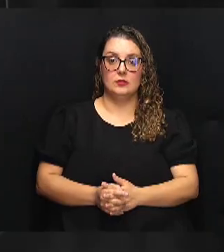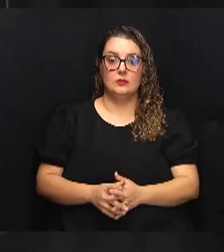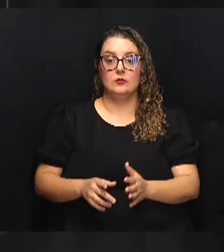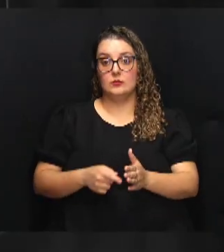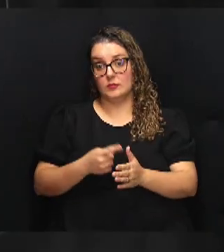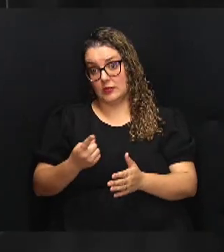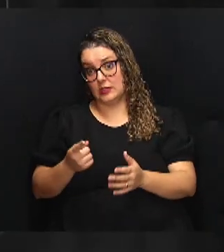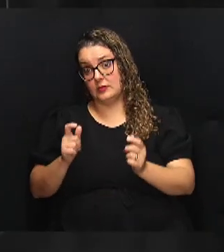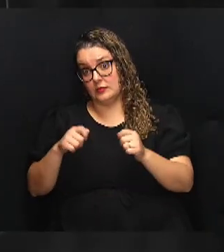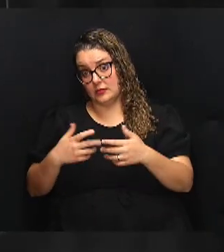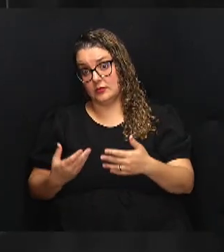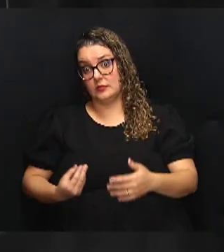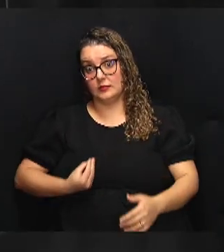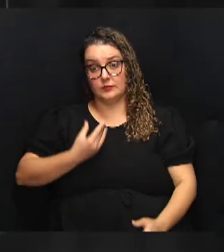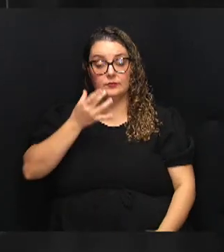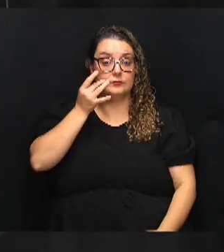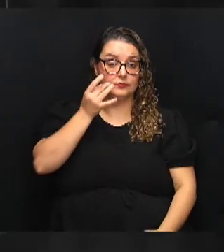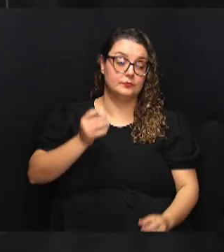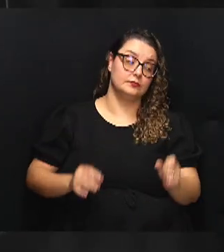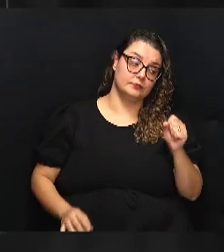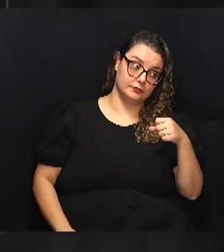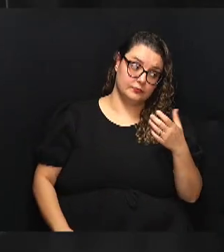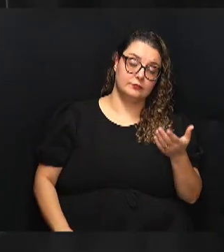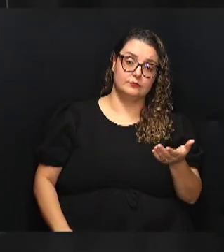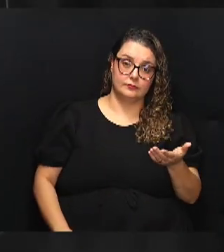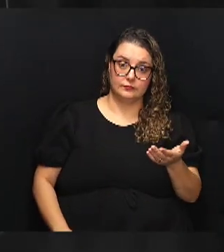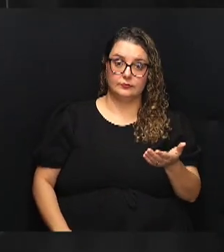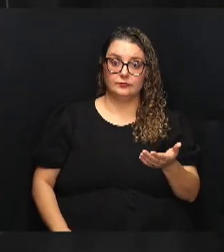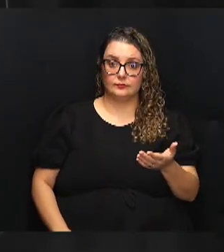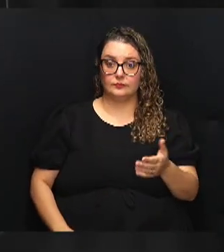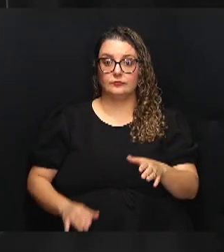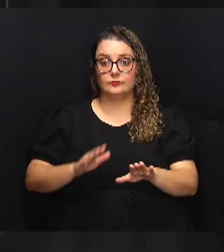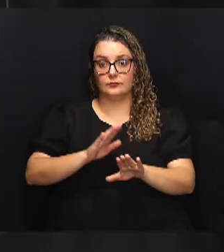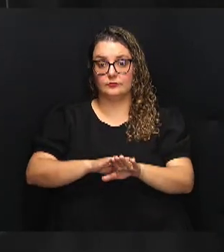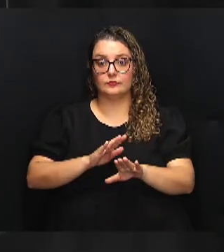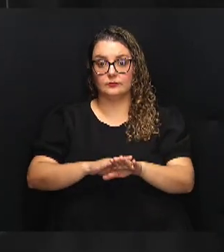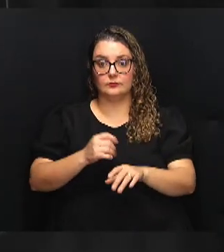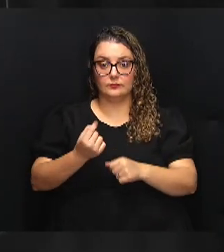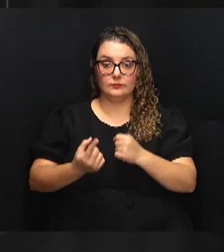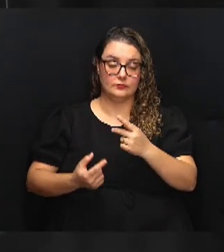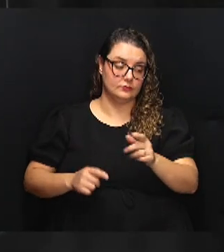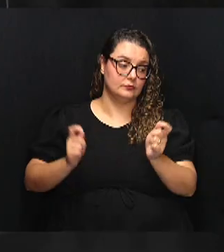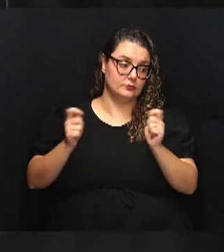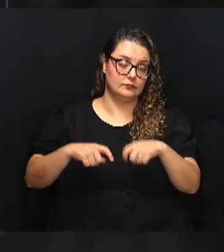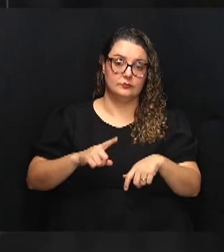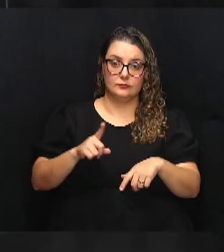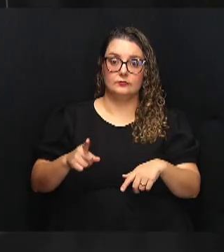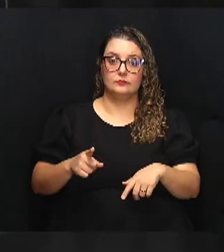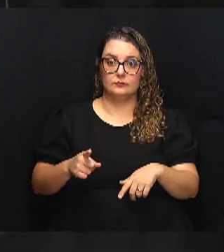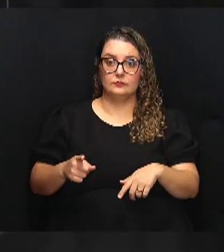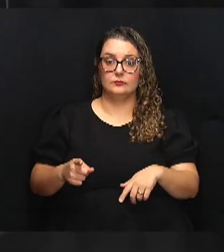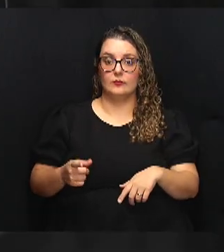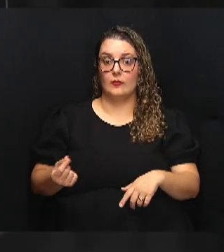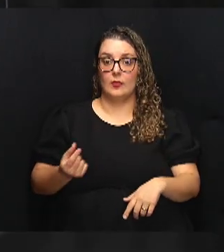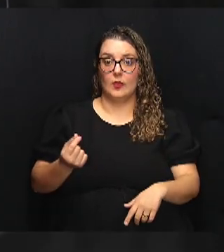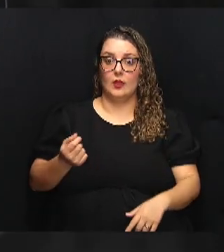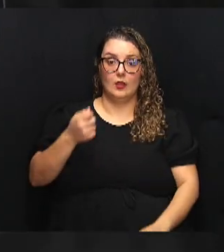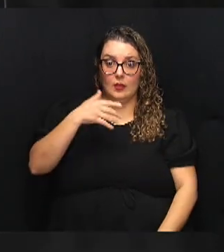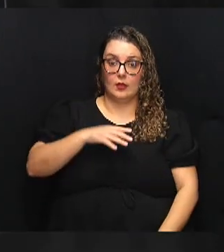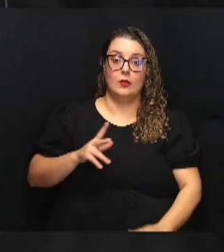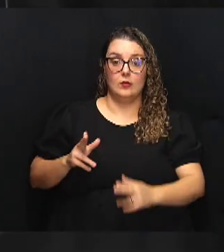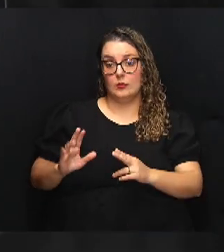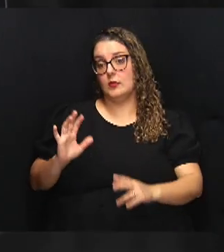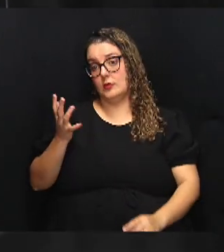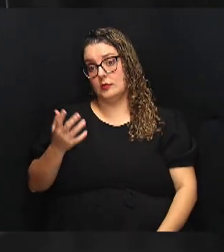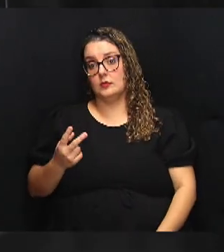viável estarmos presentes, né? Para que haja alguma ação efetiva, para que não cobre preços abusivos como está acontecendo. E